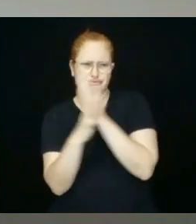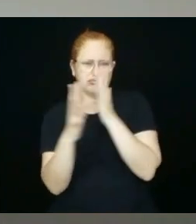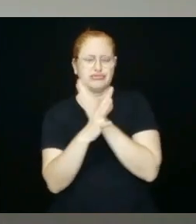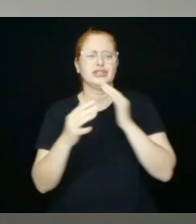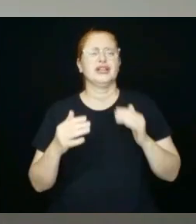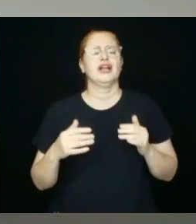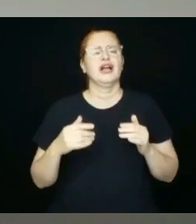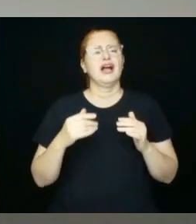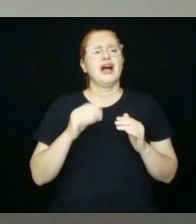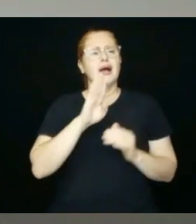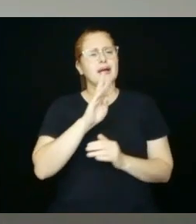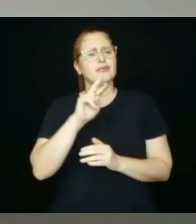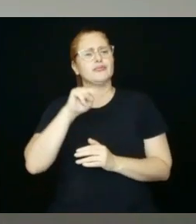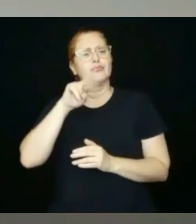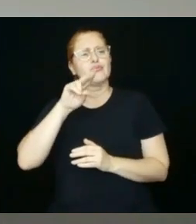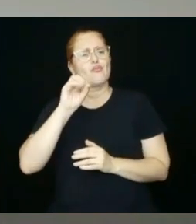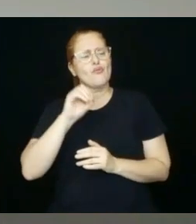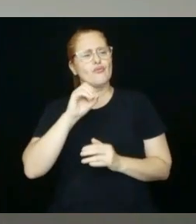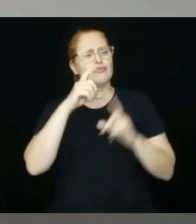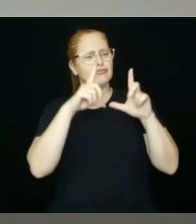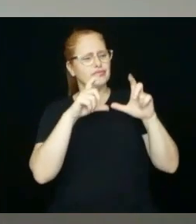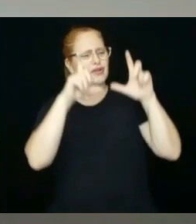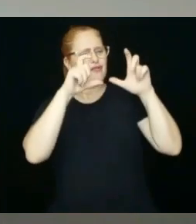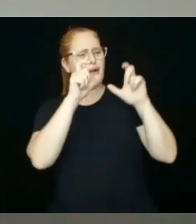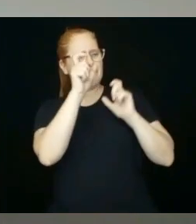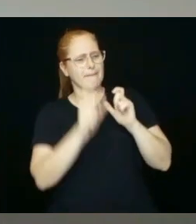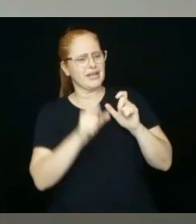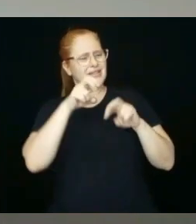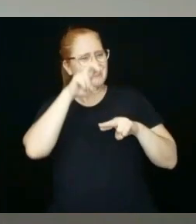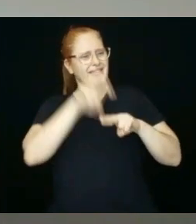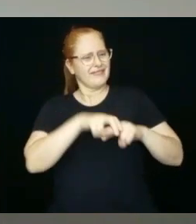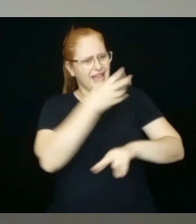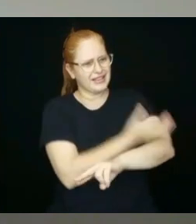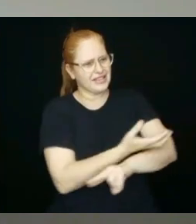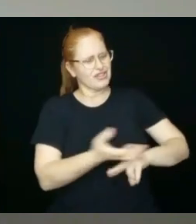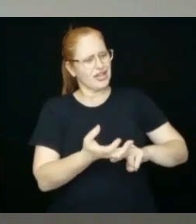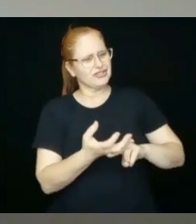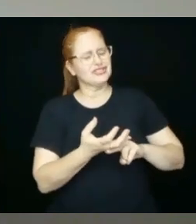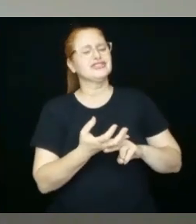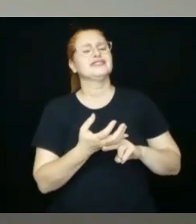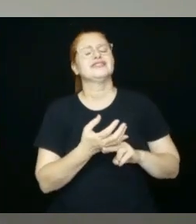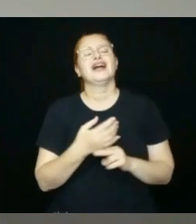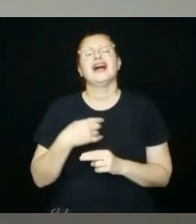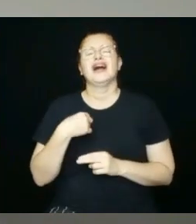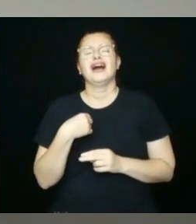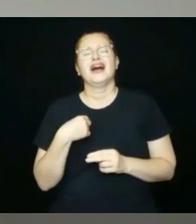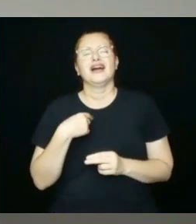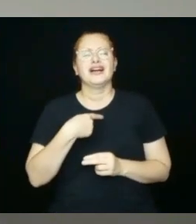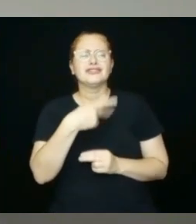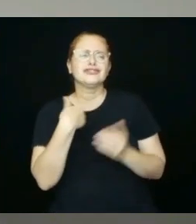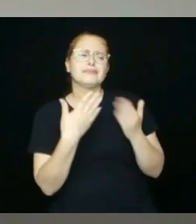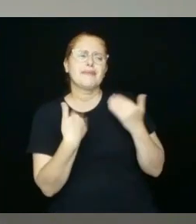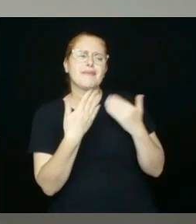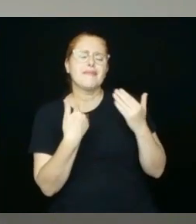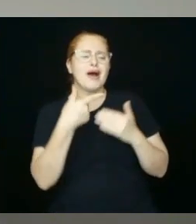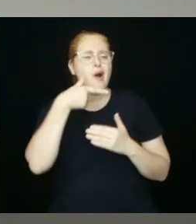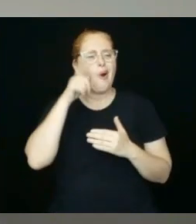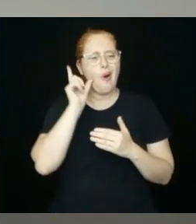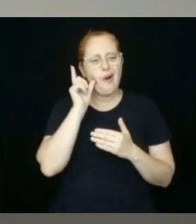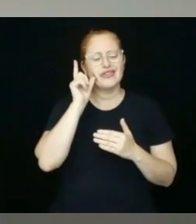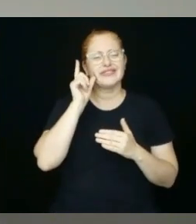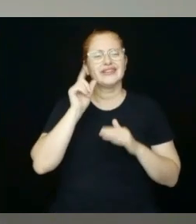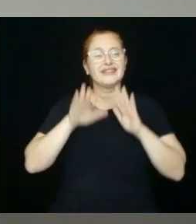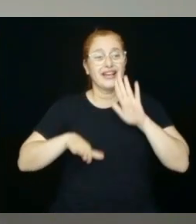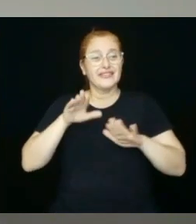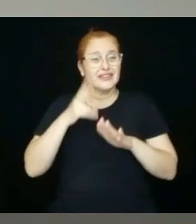aí o Bruno fotografou essa pessoa sentada no jardim fora, né. Daí a gente estava falando ontem, de vez em